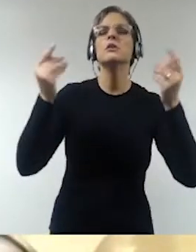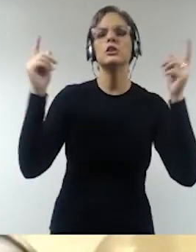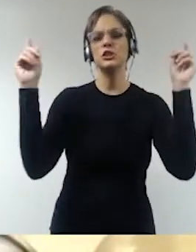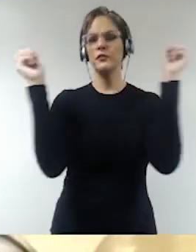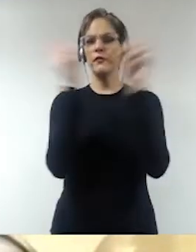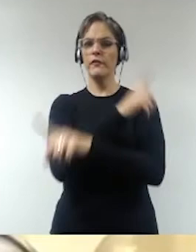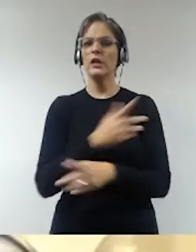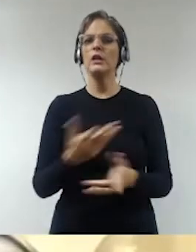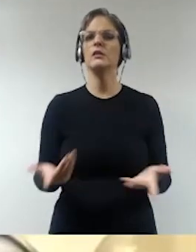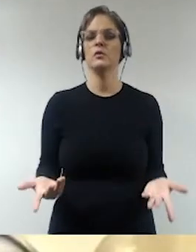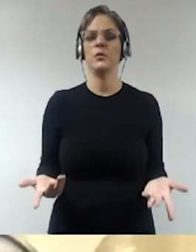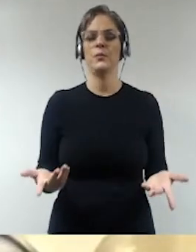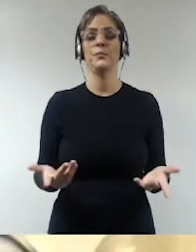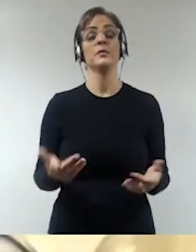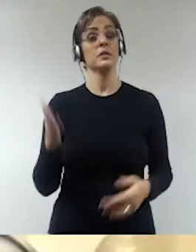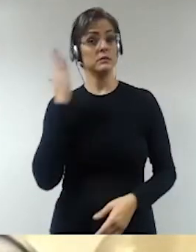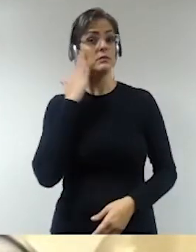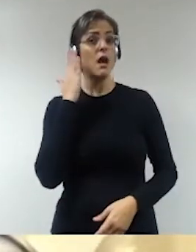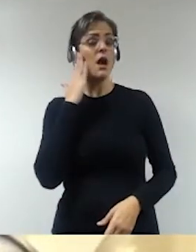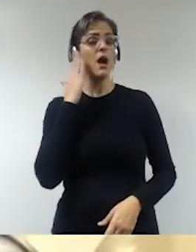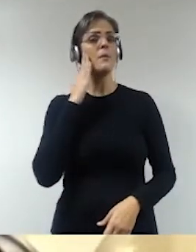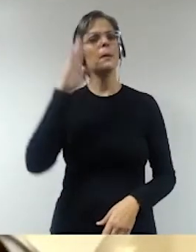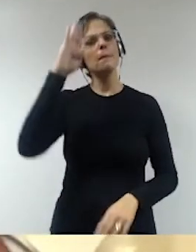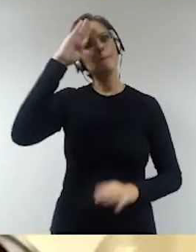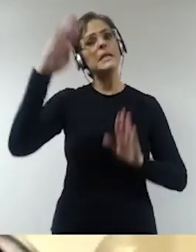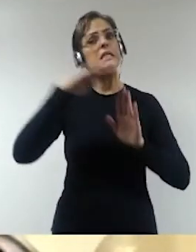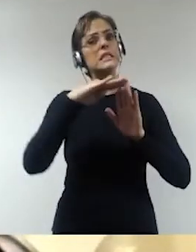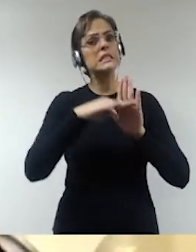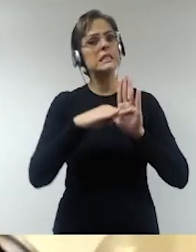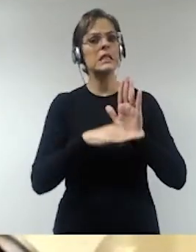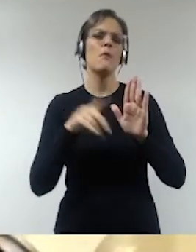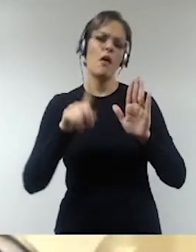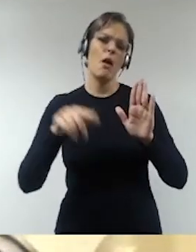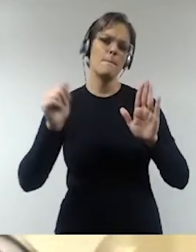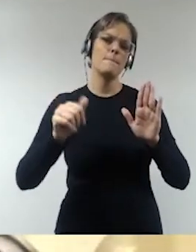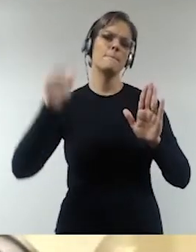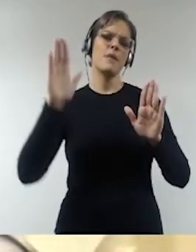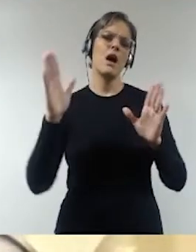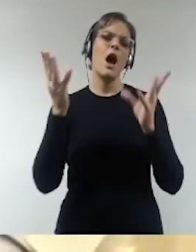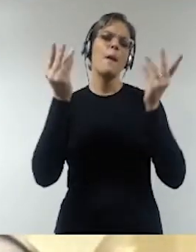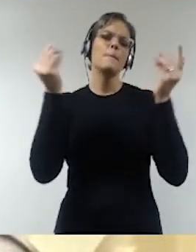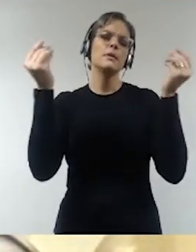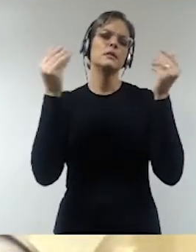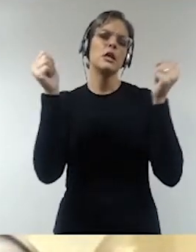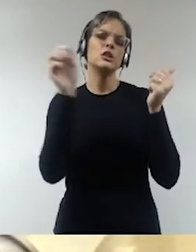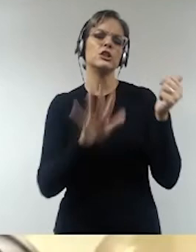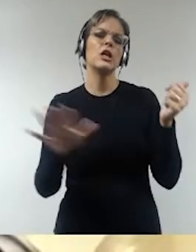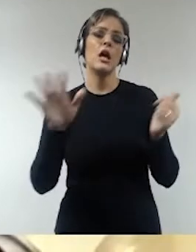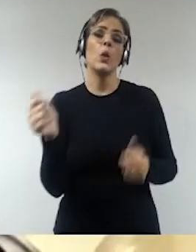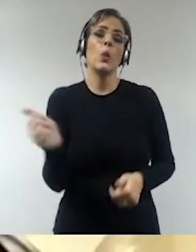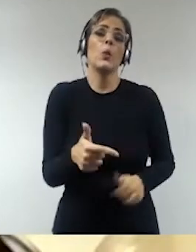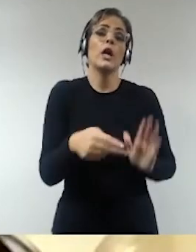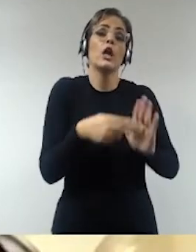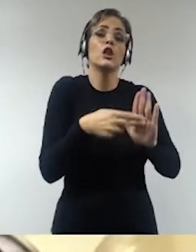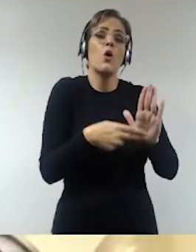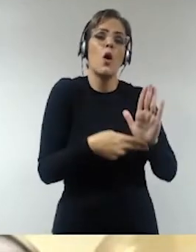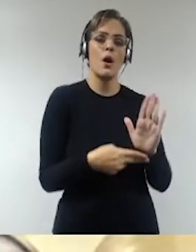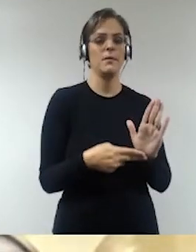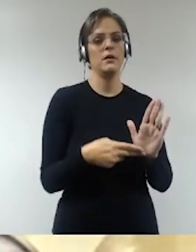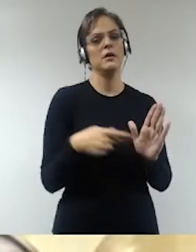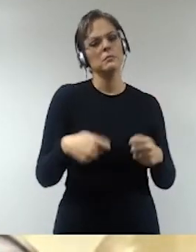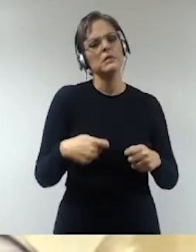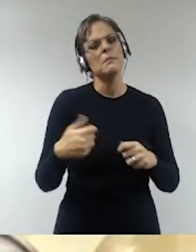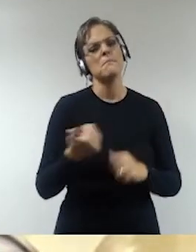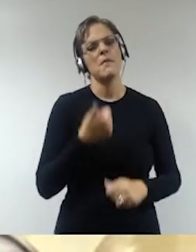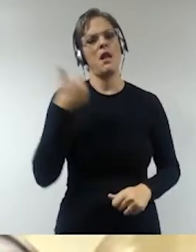Nós sabemos que os princípios são mais abstratos e genéricos do que as normas e, portanto, demandam uma interpretação